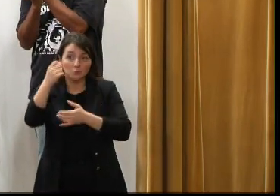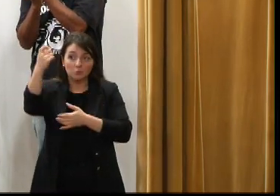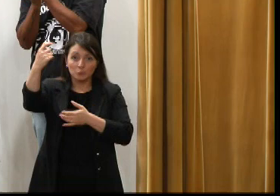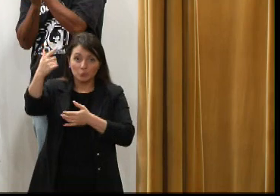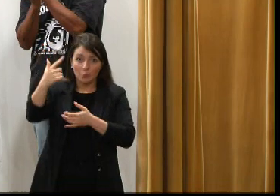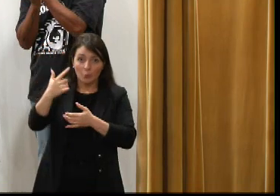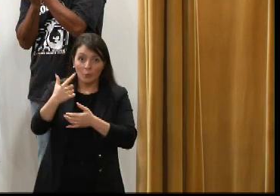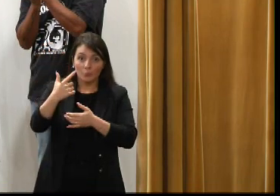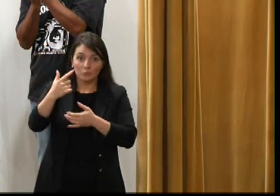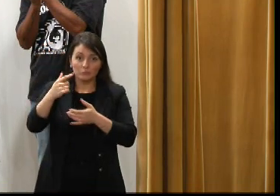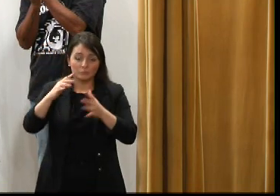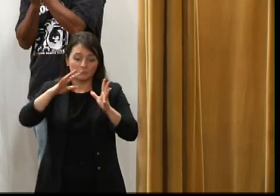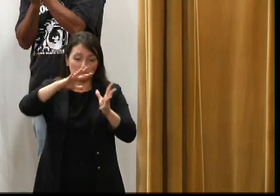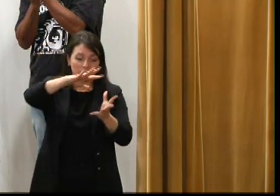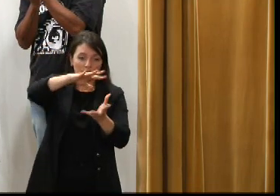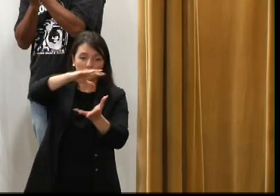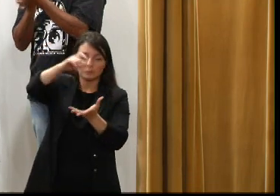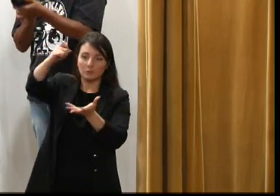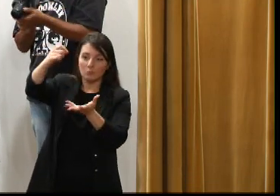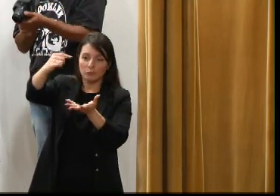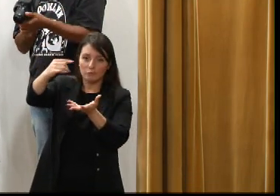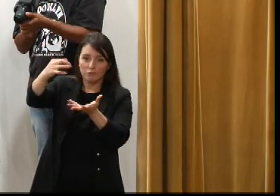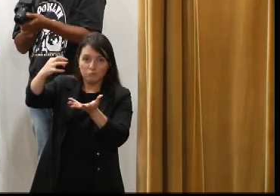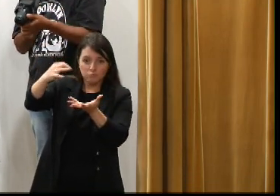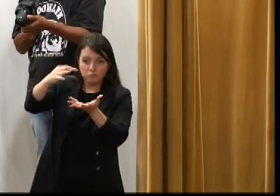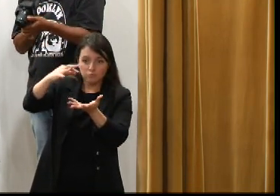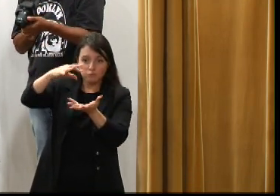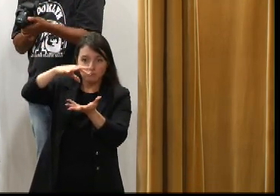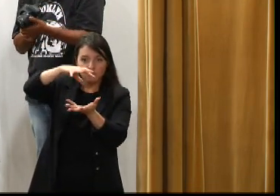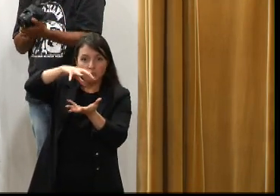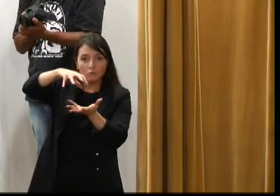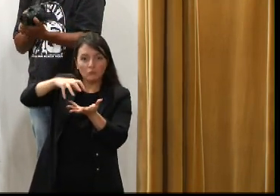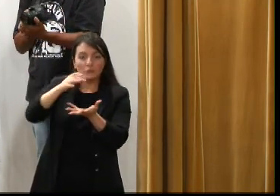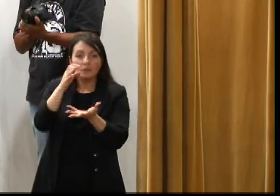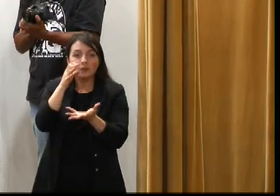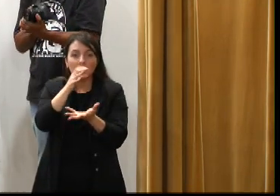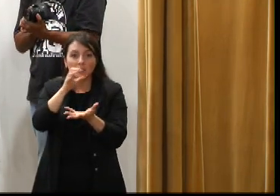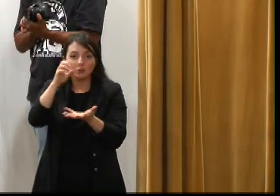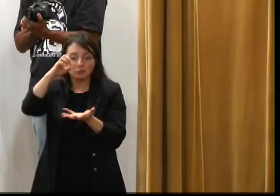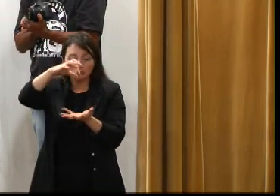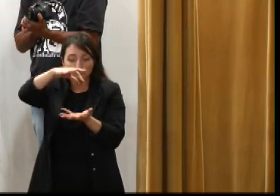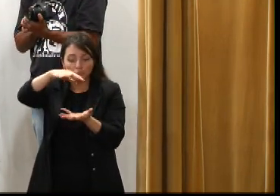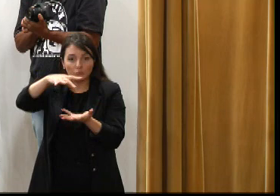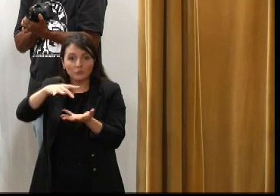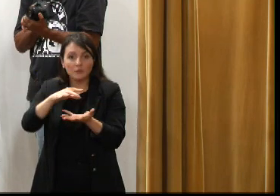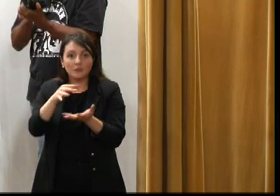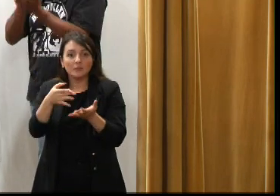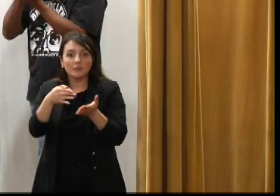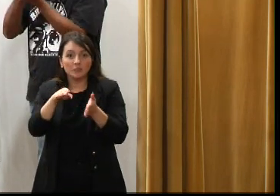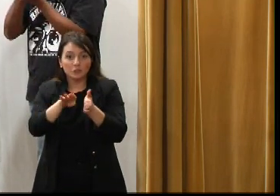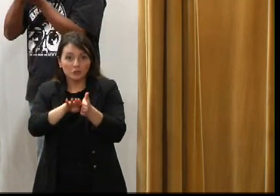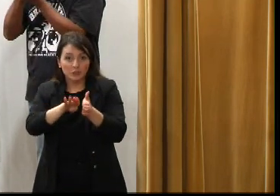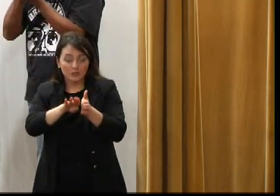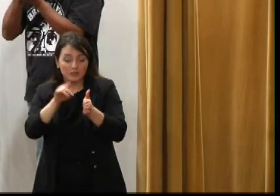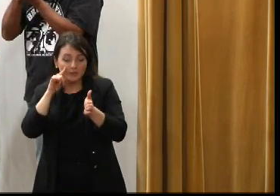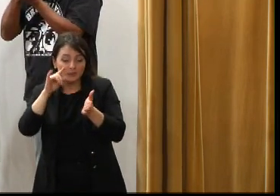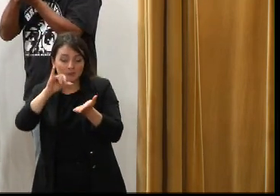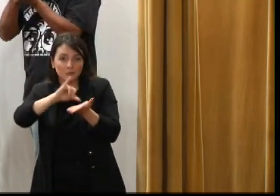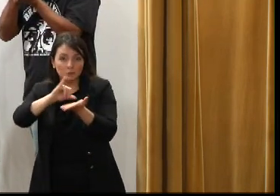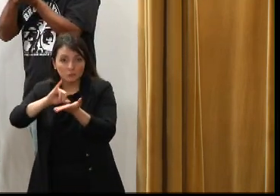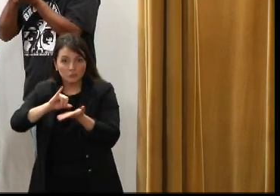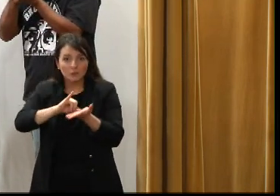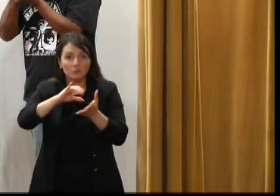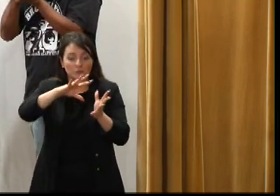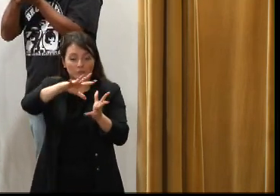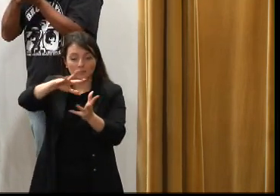que atravessa a atmosfera, aquece a atmosfera, parte dessa energia chega na superfície da Terra, aquece o